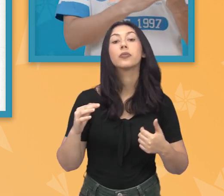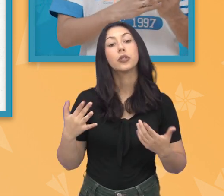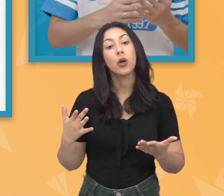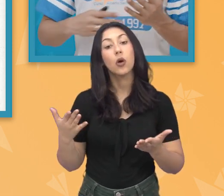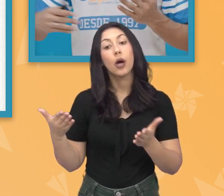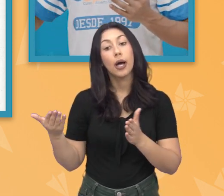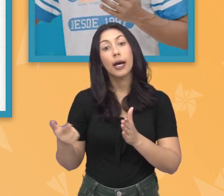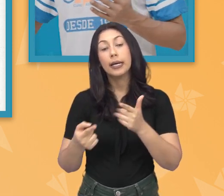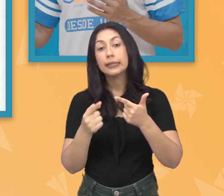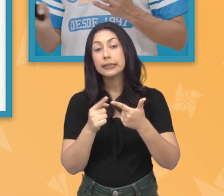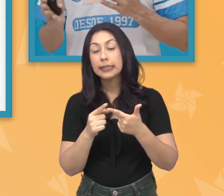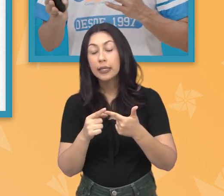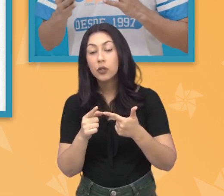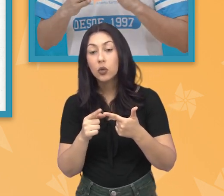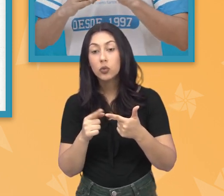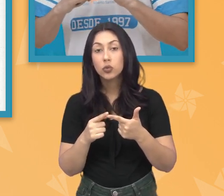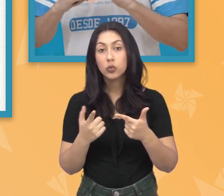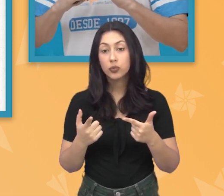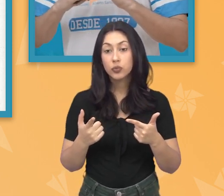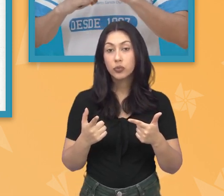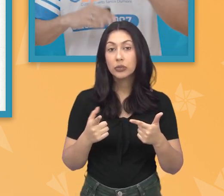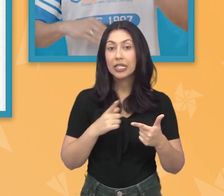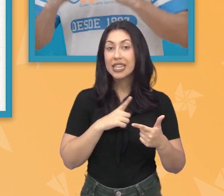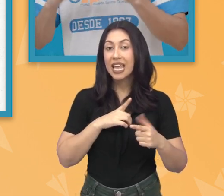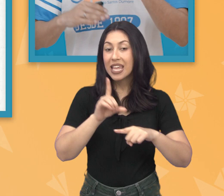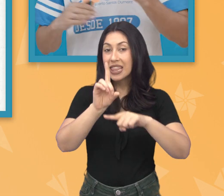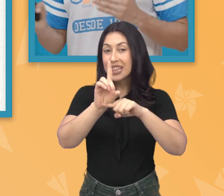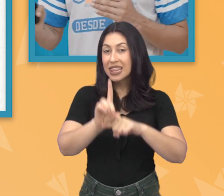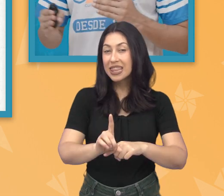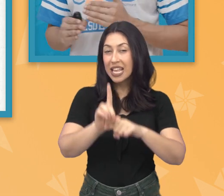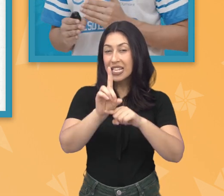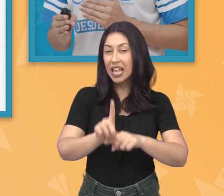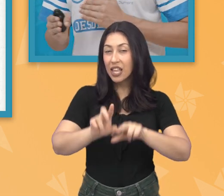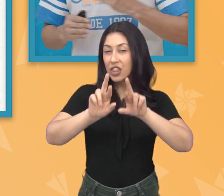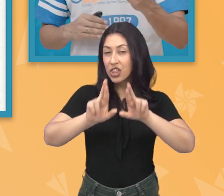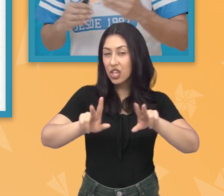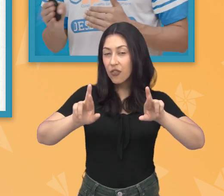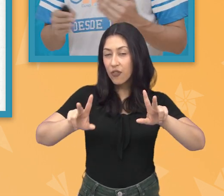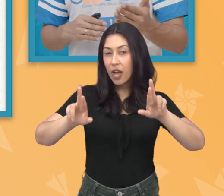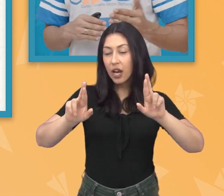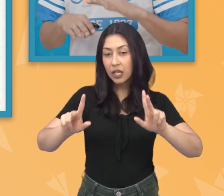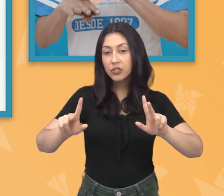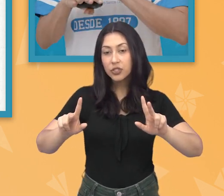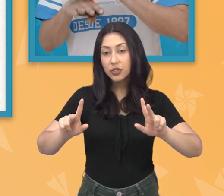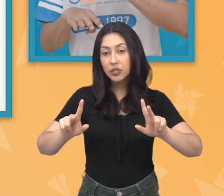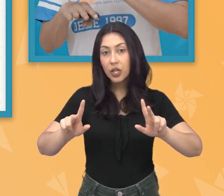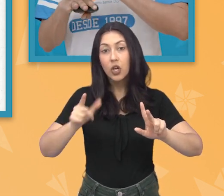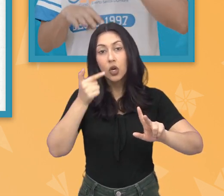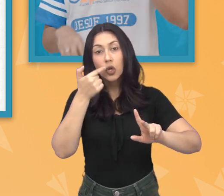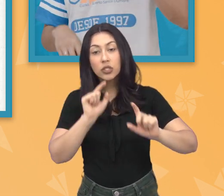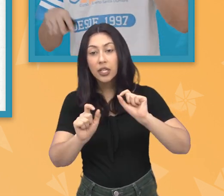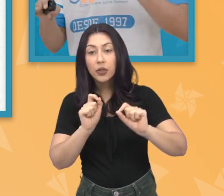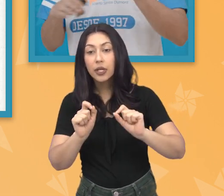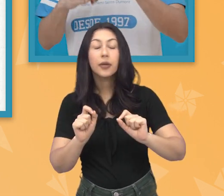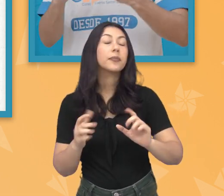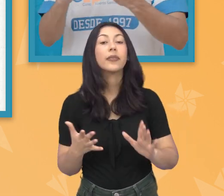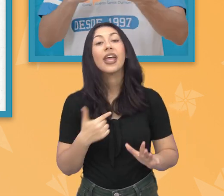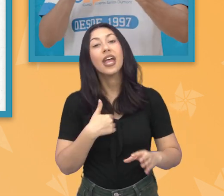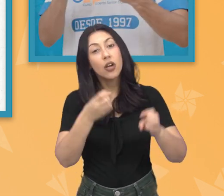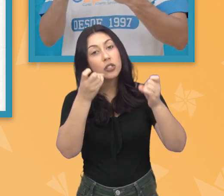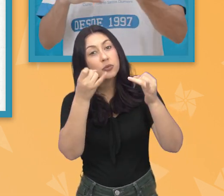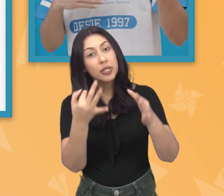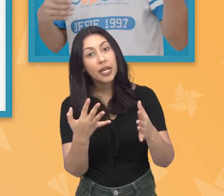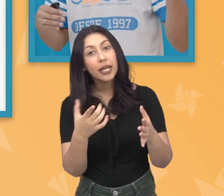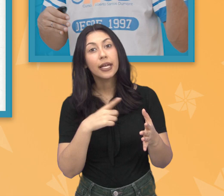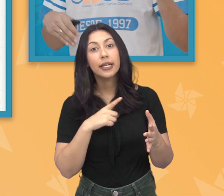vai adicionar, por exemplo, a gente vai adicionar a partir da diferença de densidade das substâncias ali envolvidas, né? A gente vai conseguir separar, que nem eu